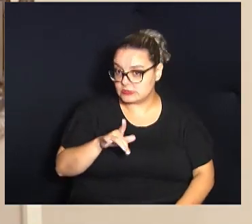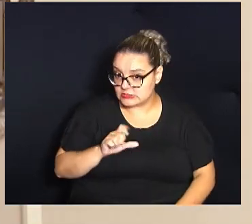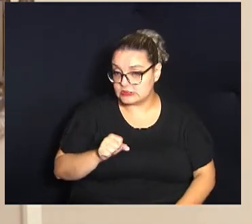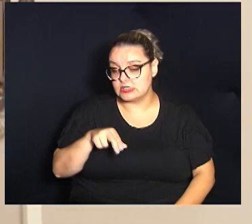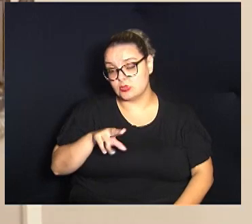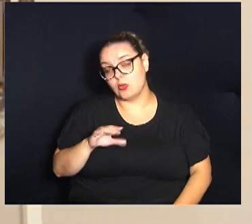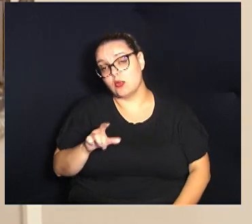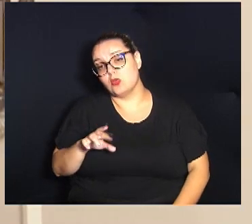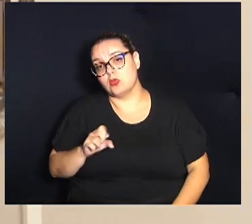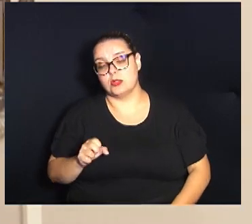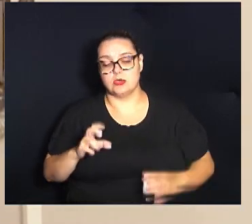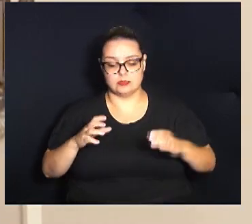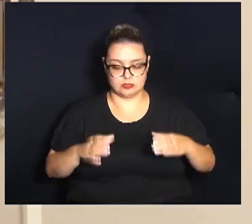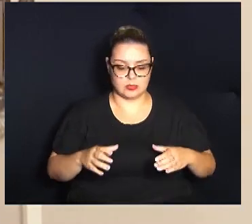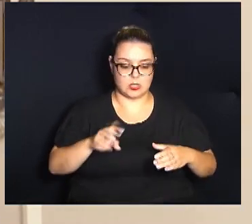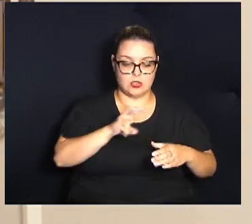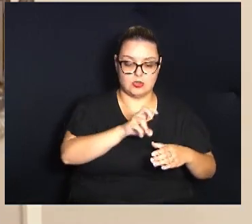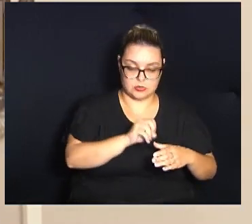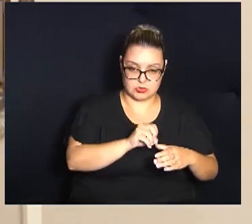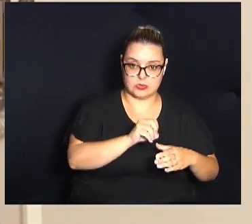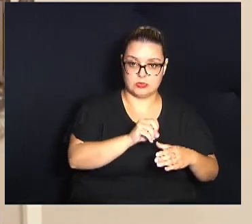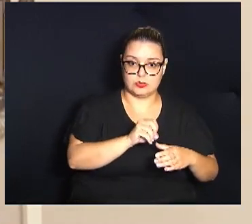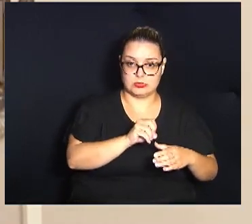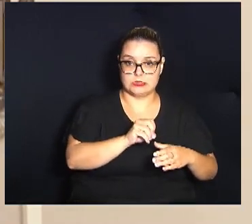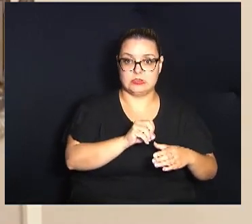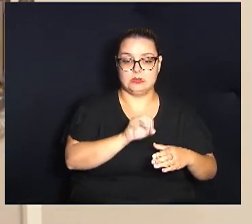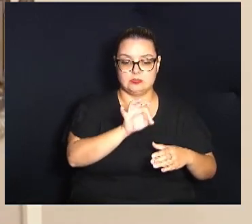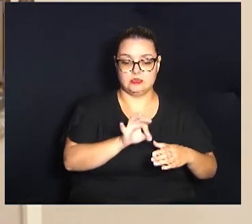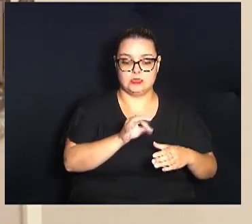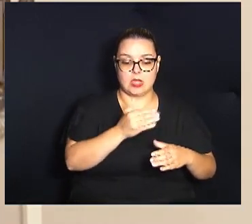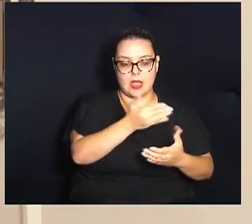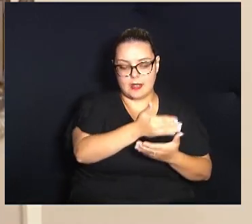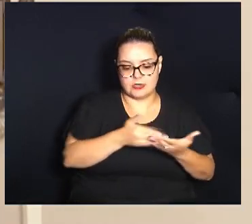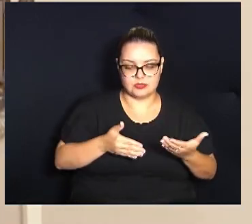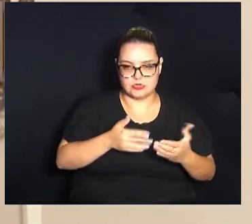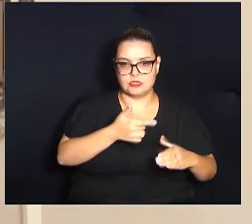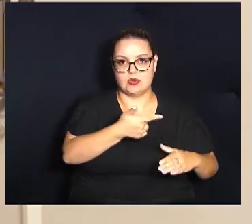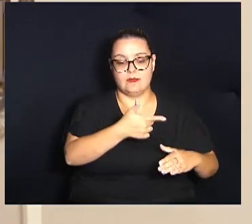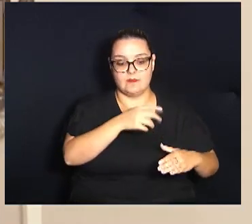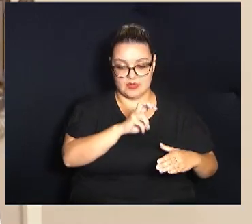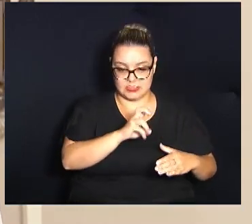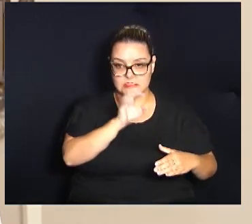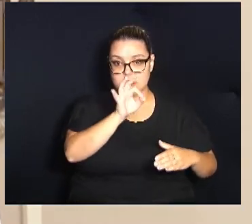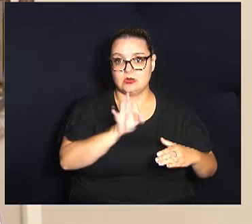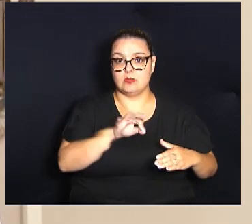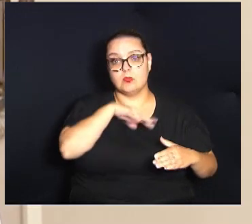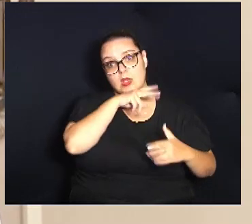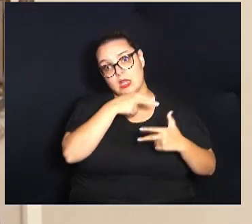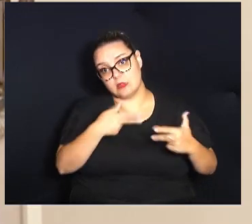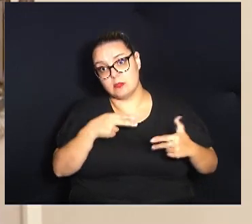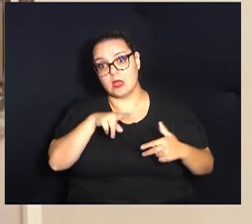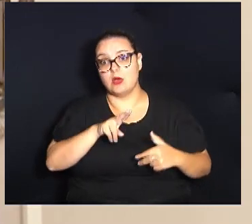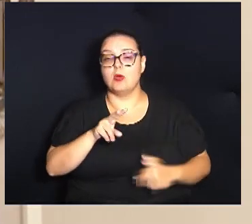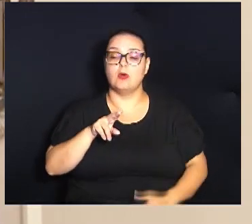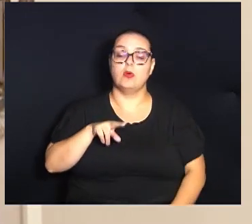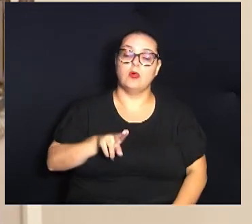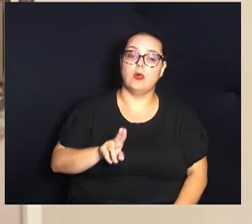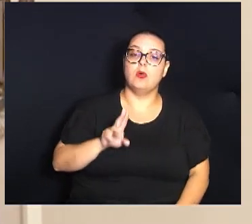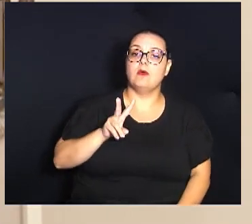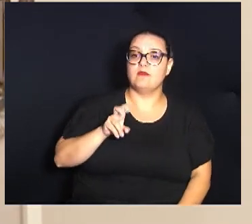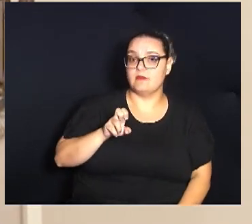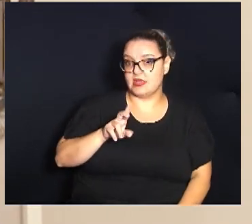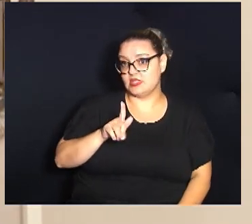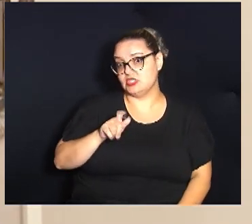outros 50%, 25% de proteína, que pode ser animal ou vegetal para quem é